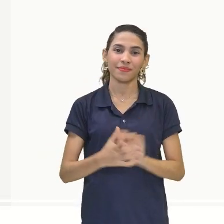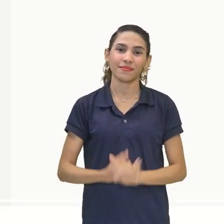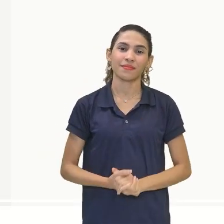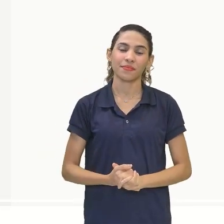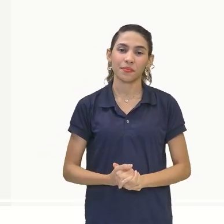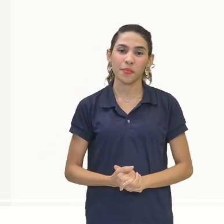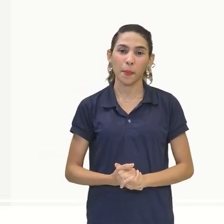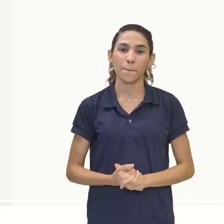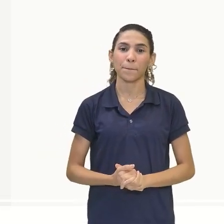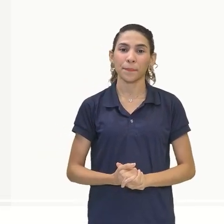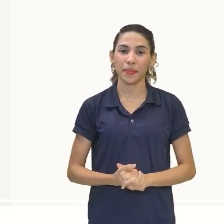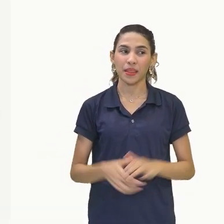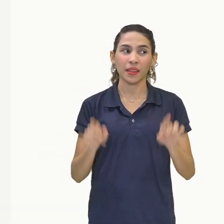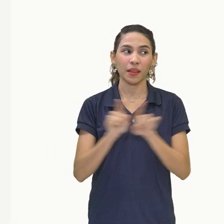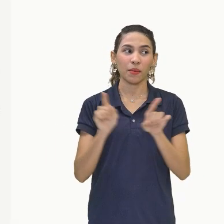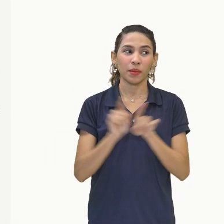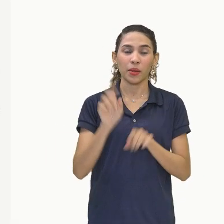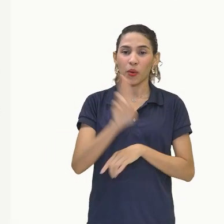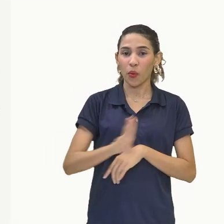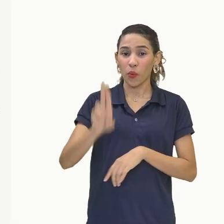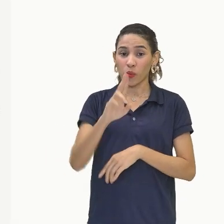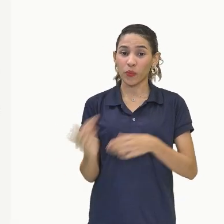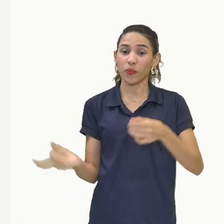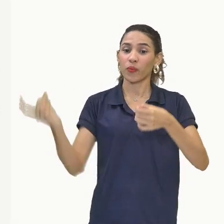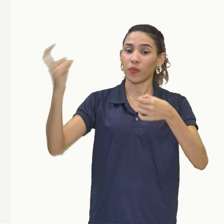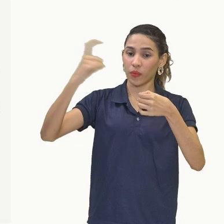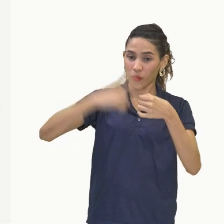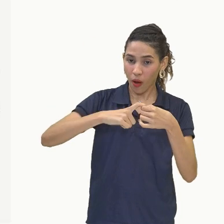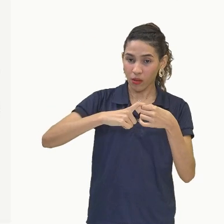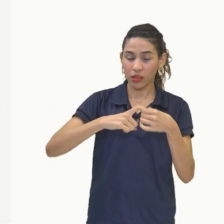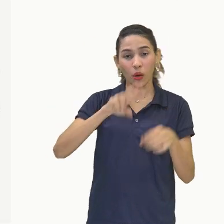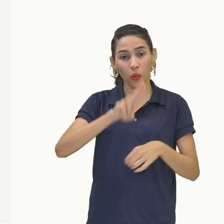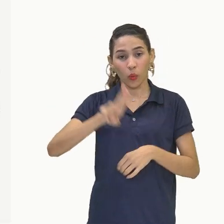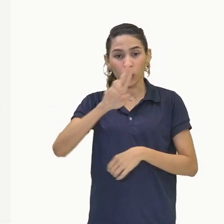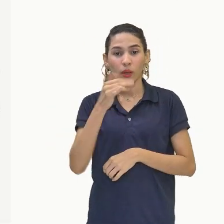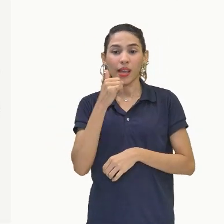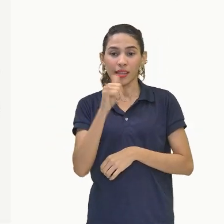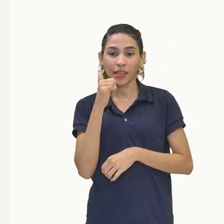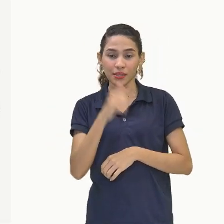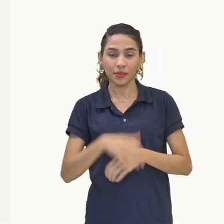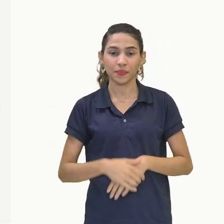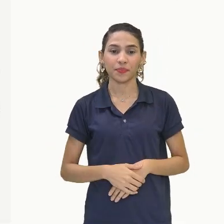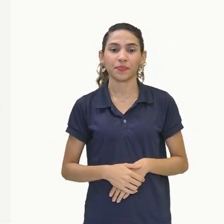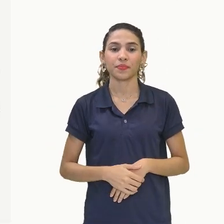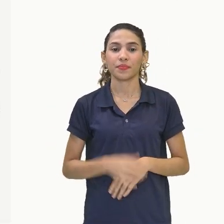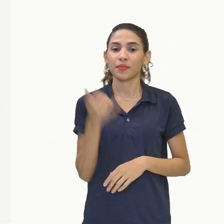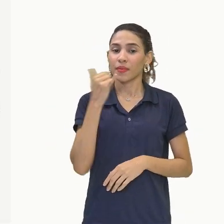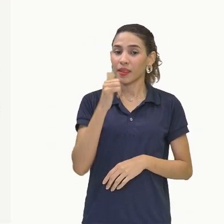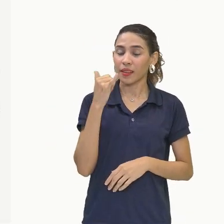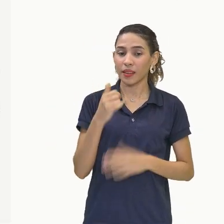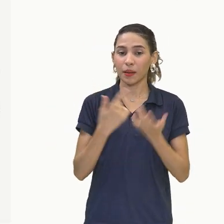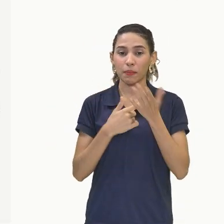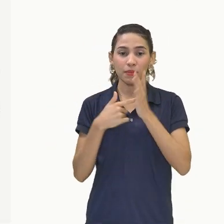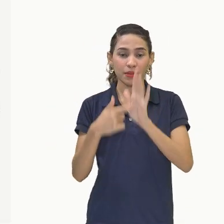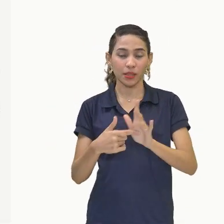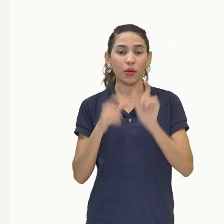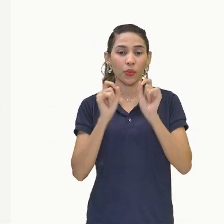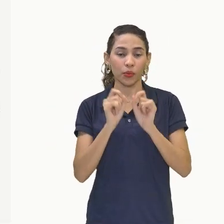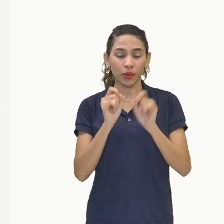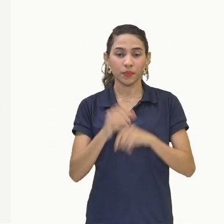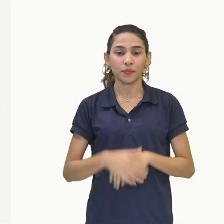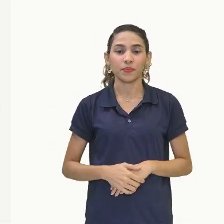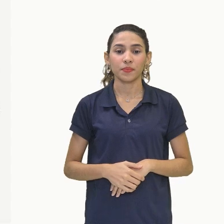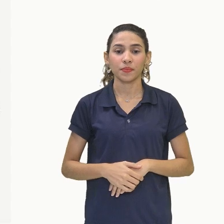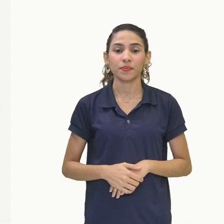E temos aí o consumo. Vamos voltar aí de novo com o consumo de energia? O consumo de energia, ele representa o quê? Como